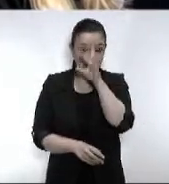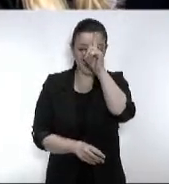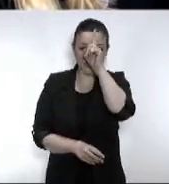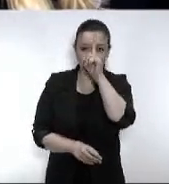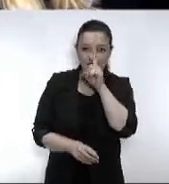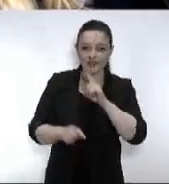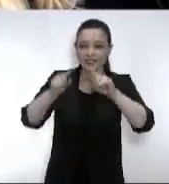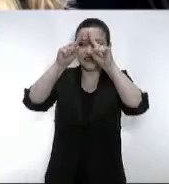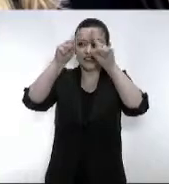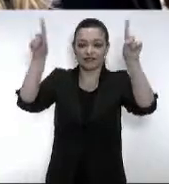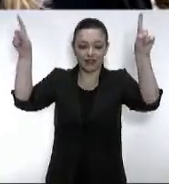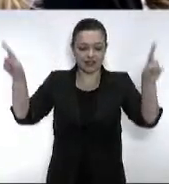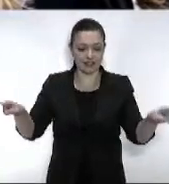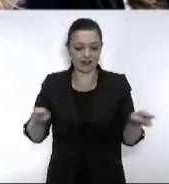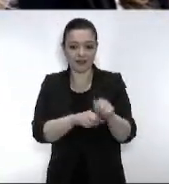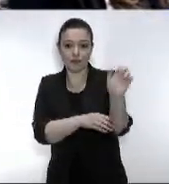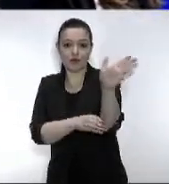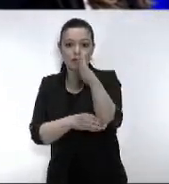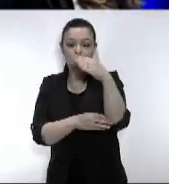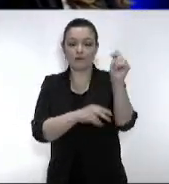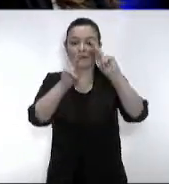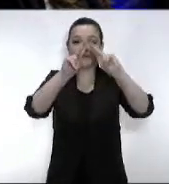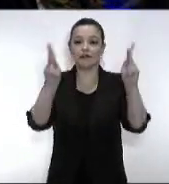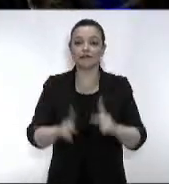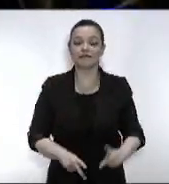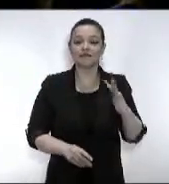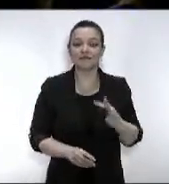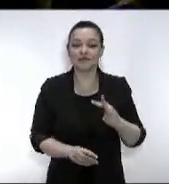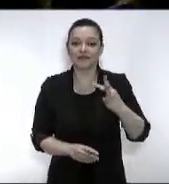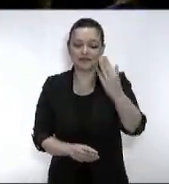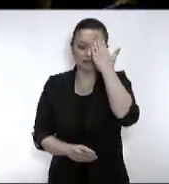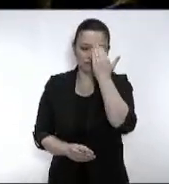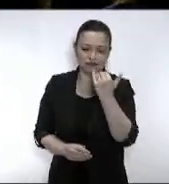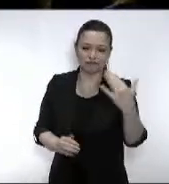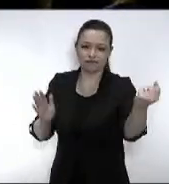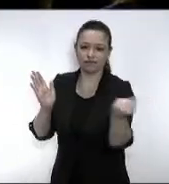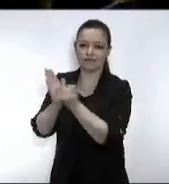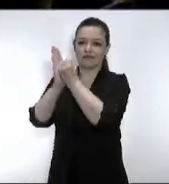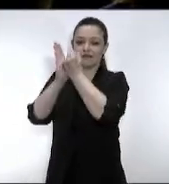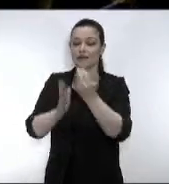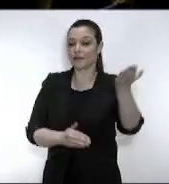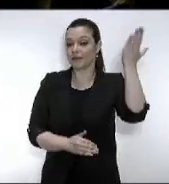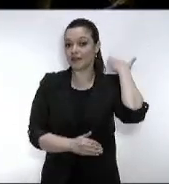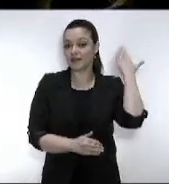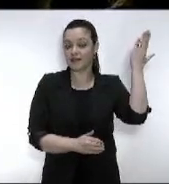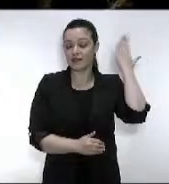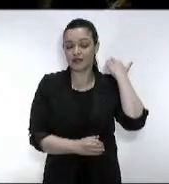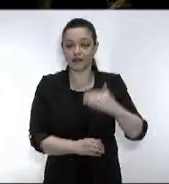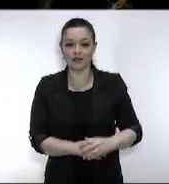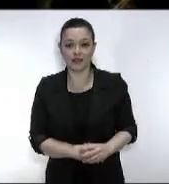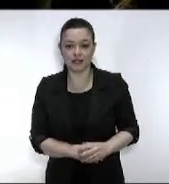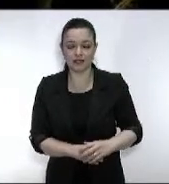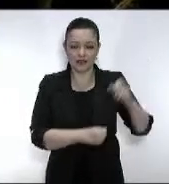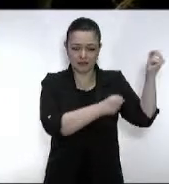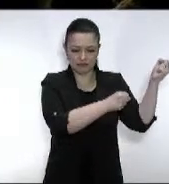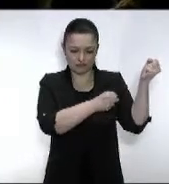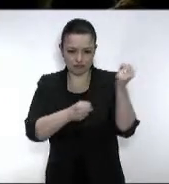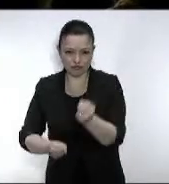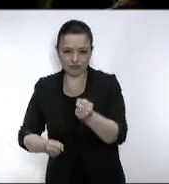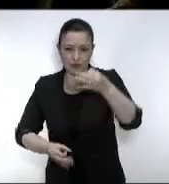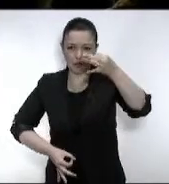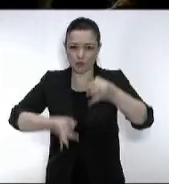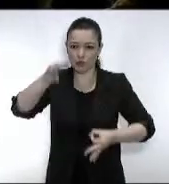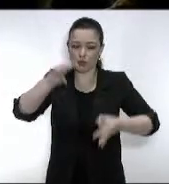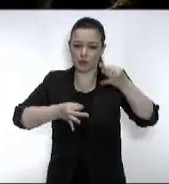diga o verde louro dessa flâmula, paz no futuro e glória no passado. Mas serves da